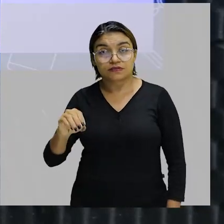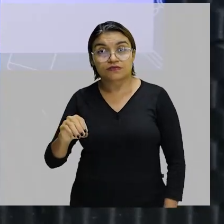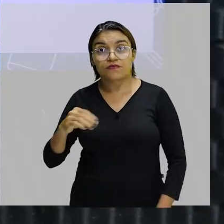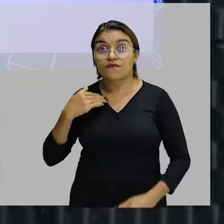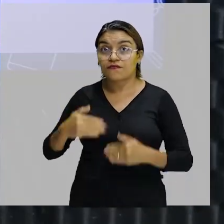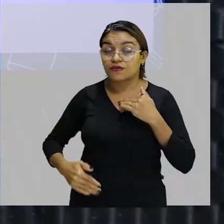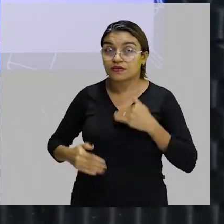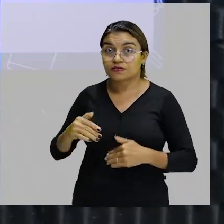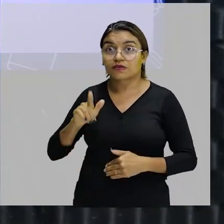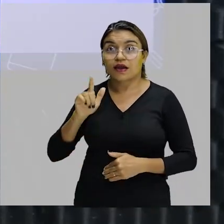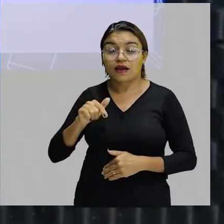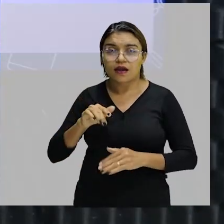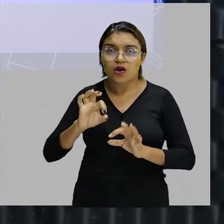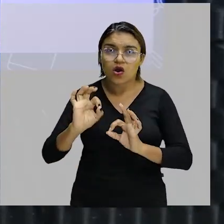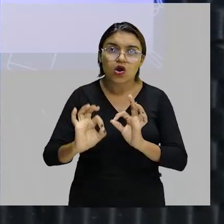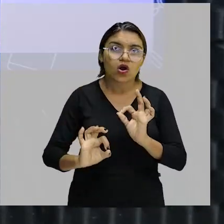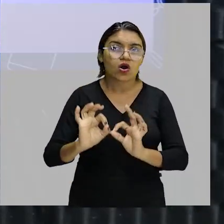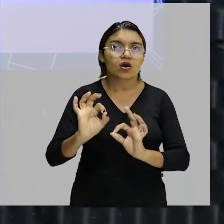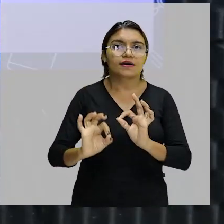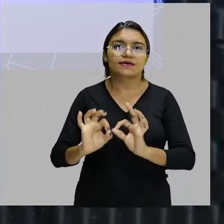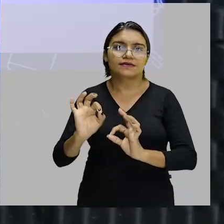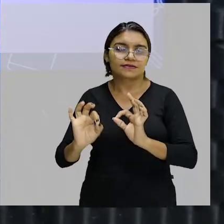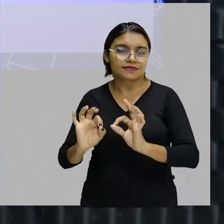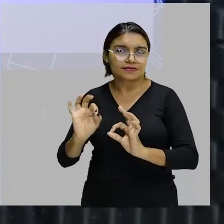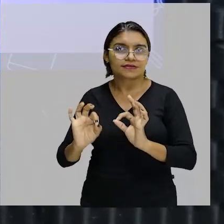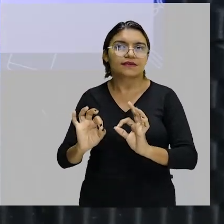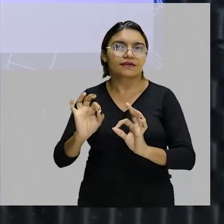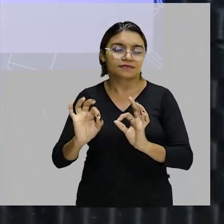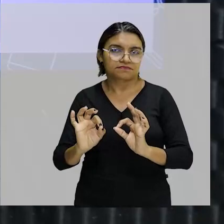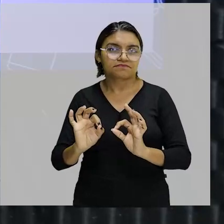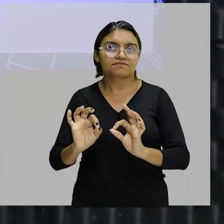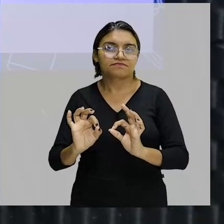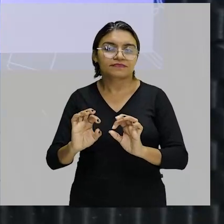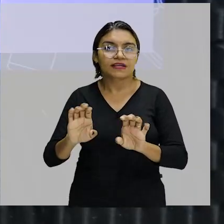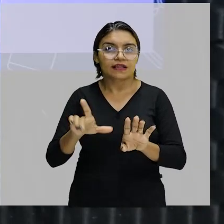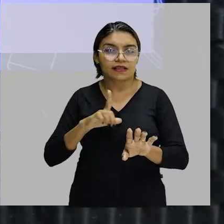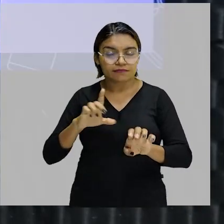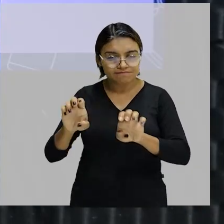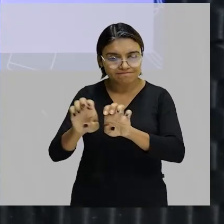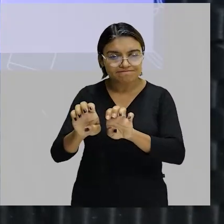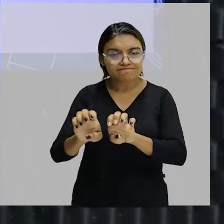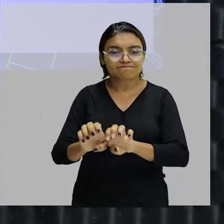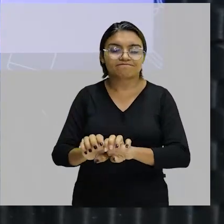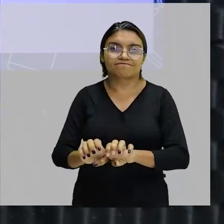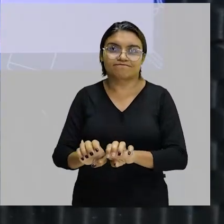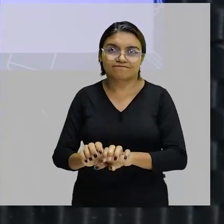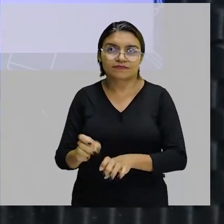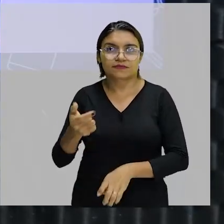algo planejado, já é algo estruturado, algo